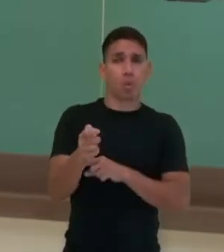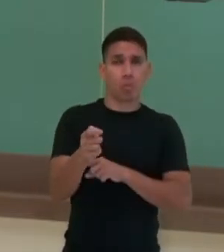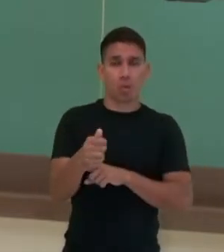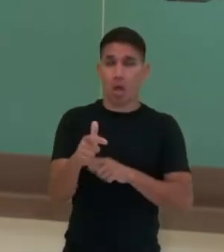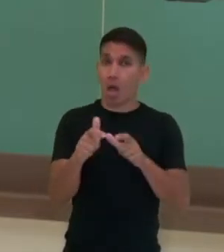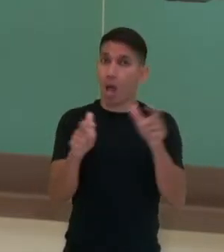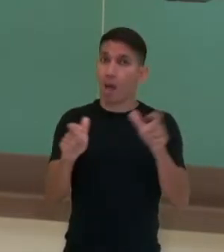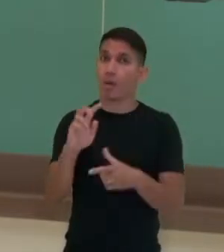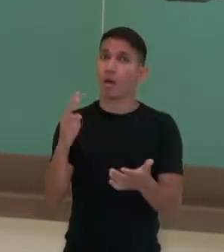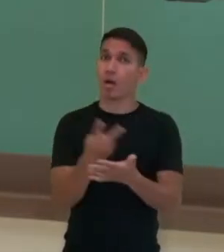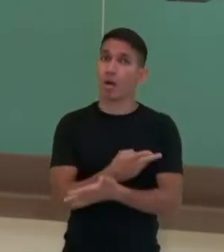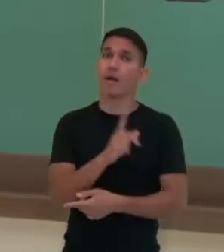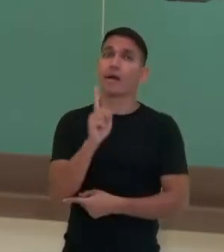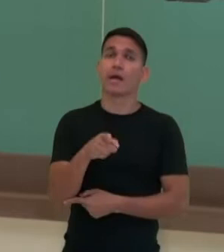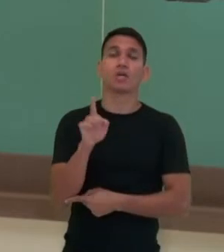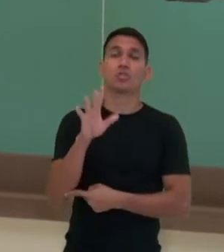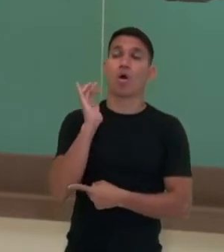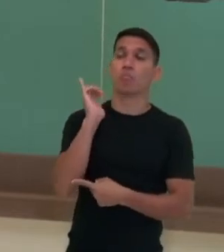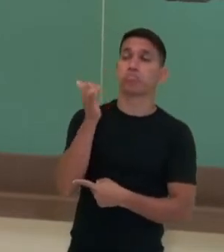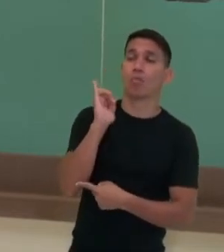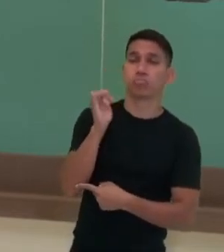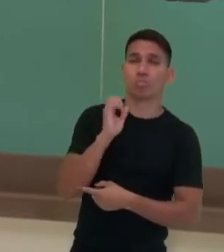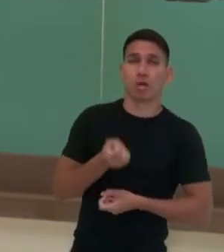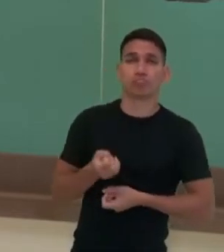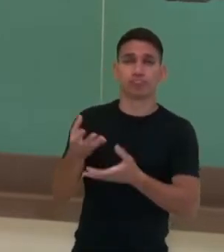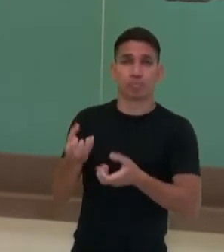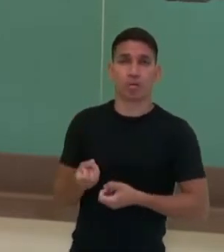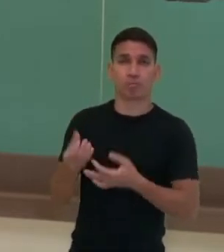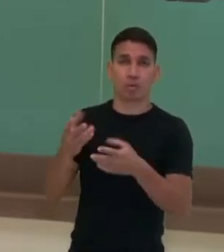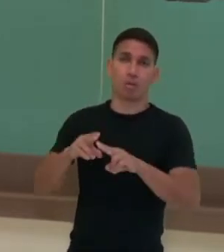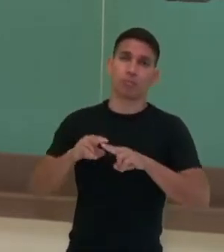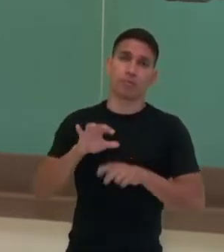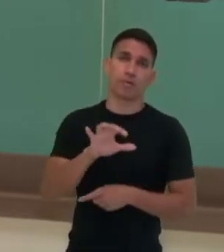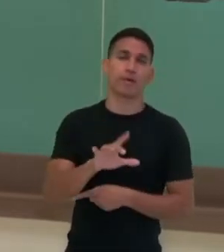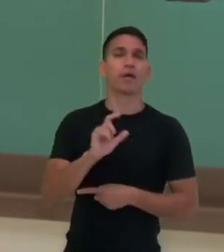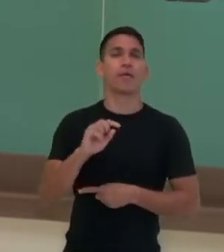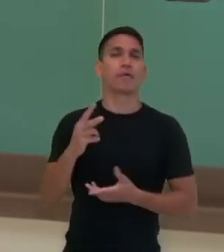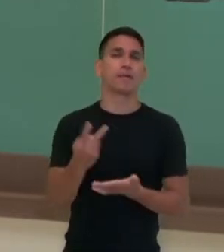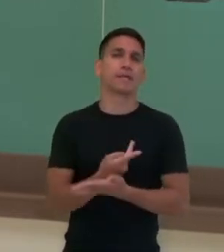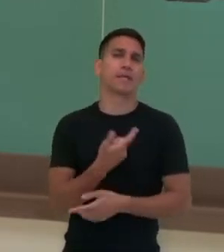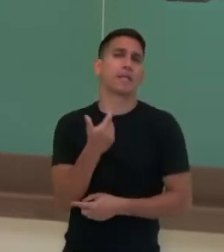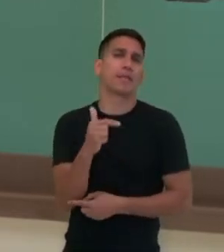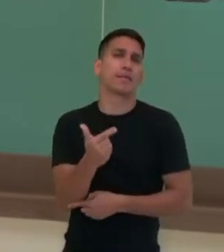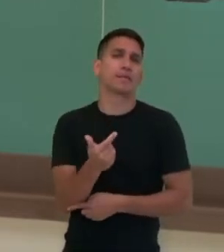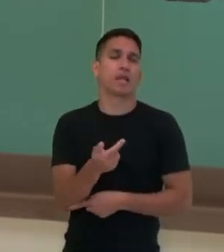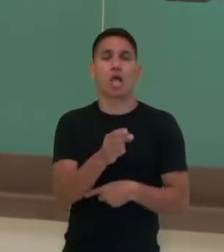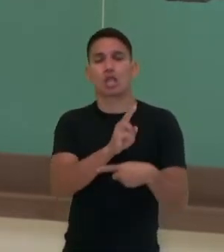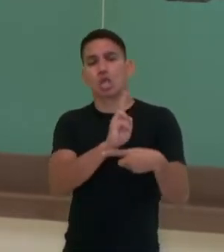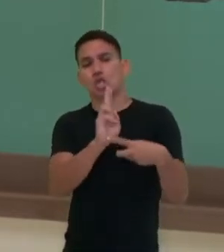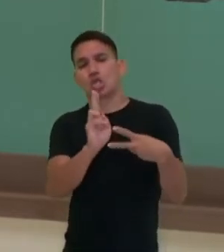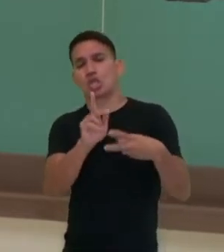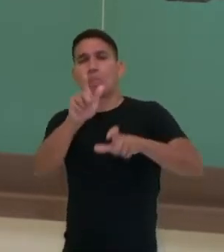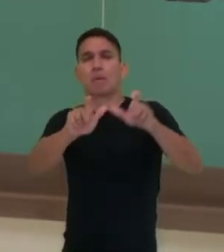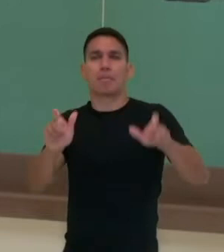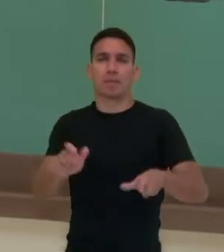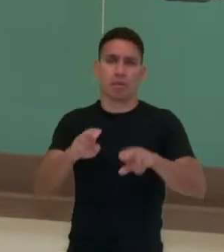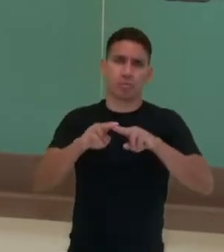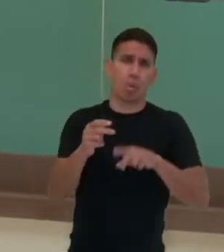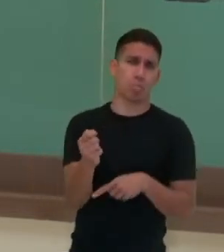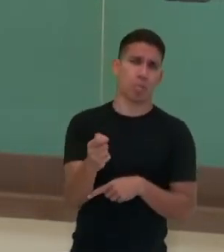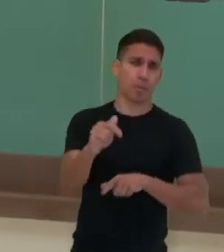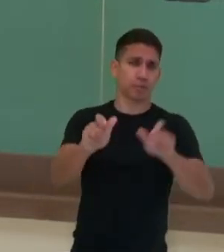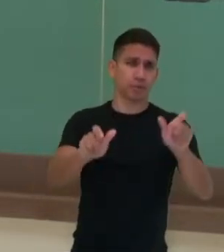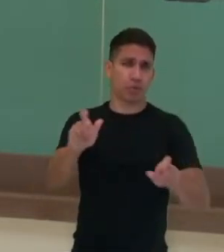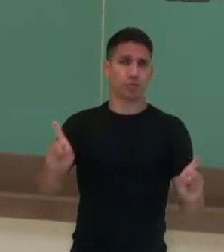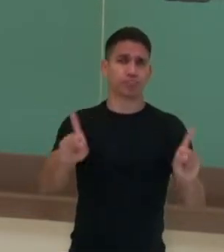das vezes ele é apenas contado oralmente, né? Por esse motivo não tem muitos nomes de personagem, então poucos